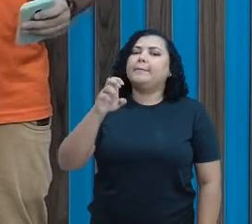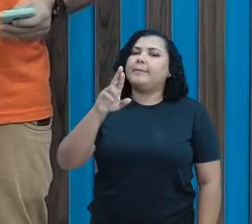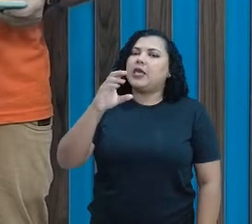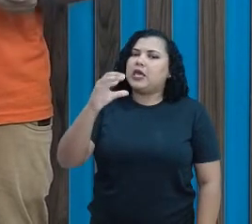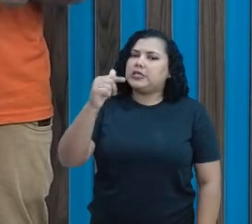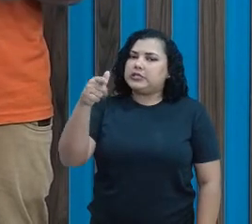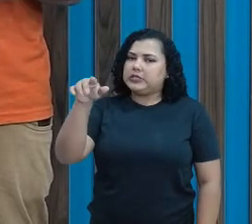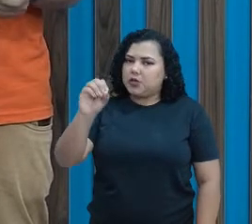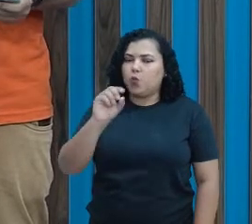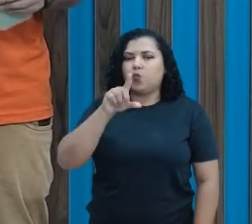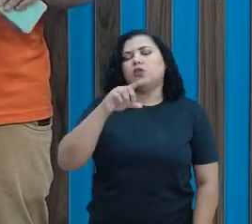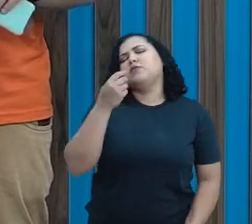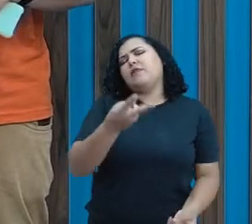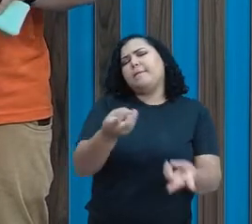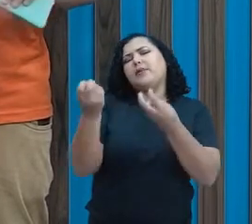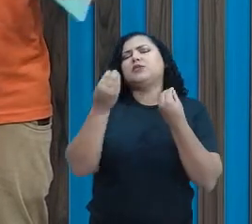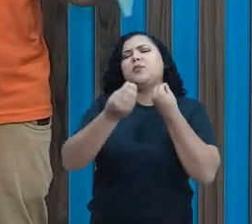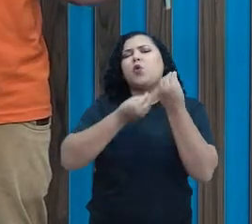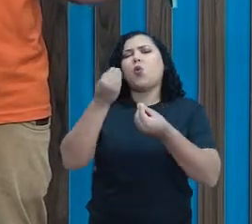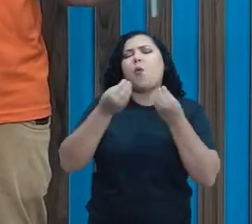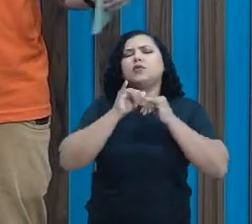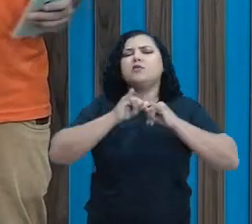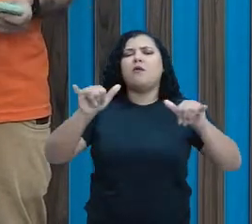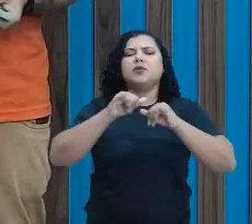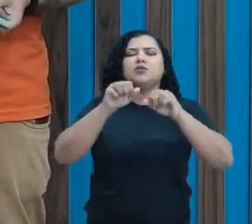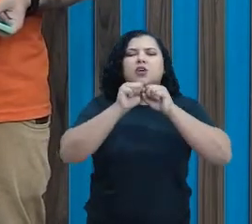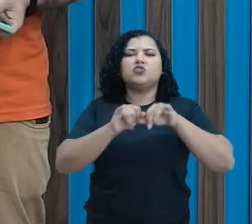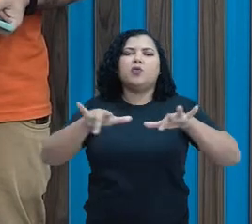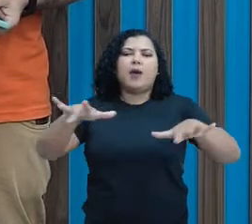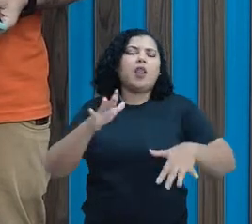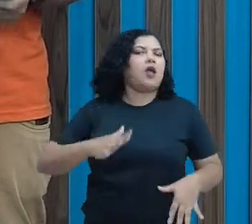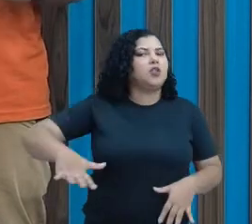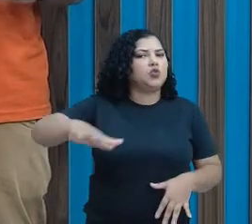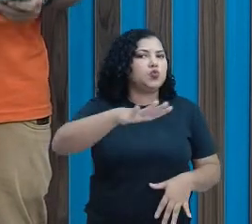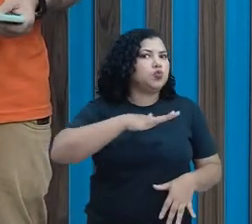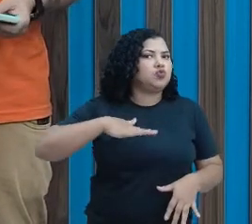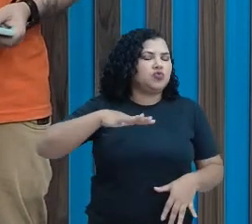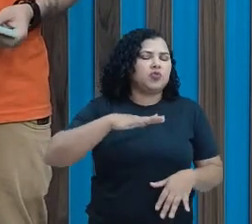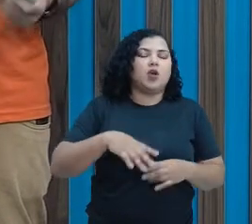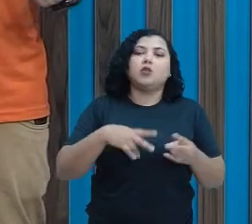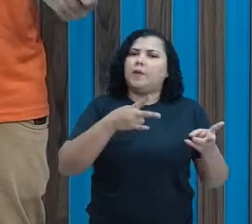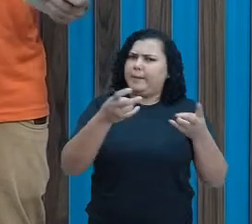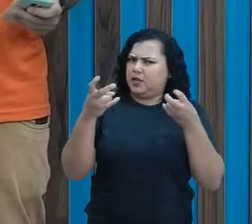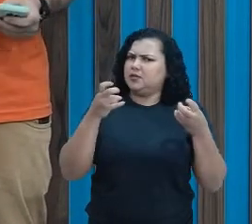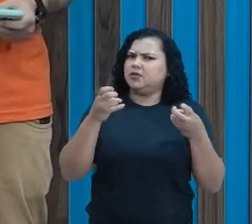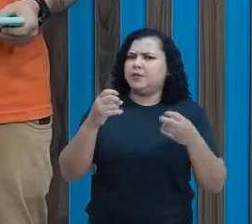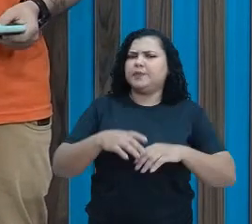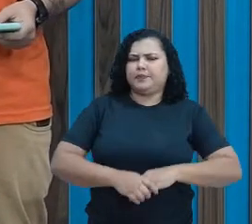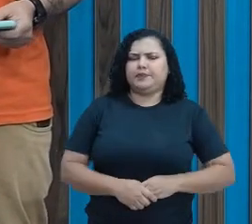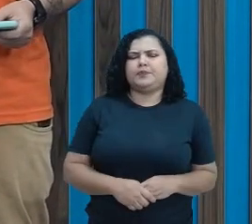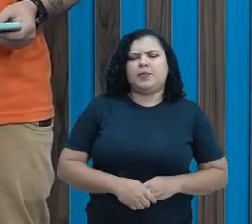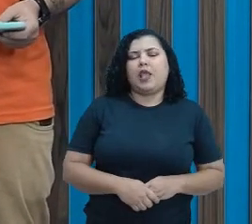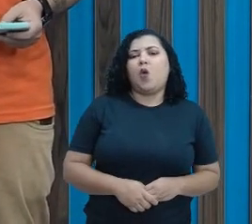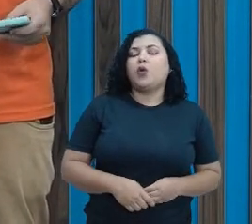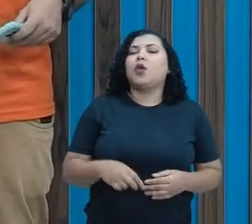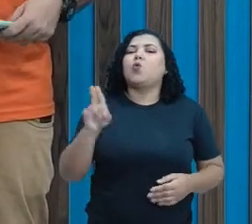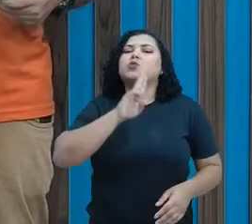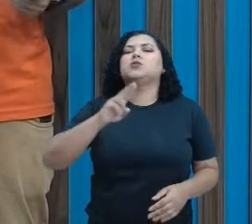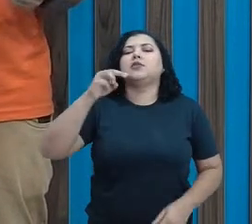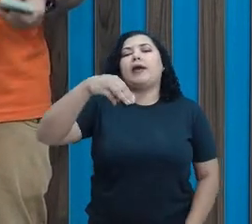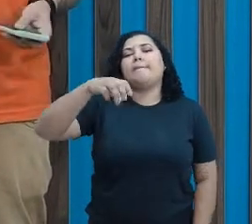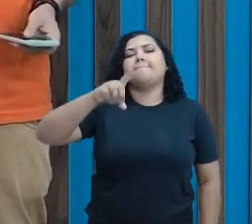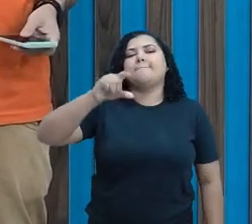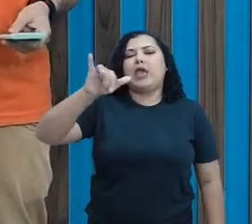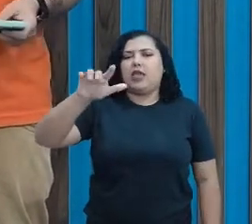em torno de alguma coisa, não é simplesmente espalhado em torno de nada, não. A gente vai ver que é em torno da média, tá certo? E a gente vai